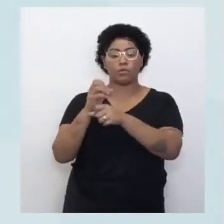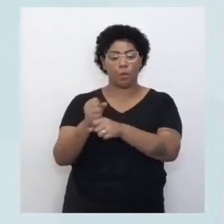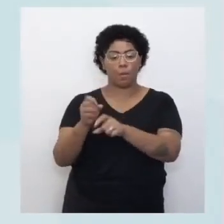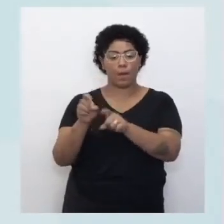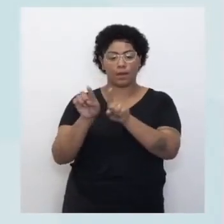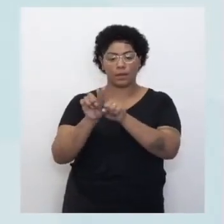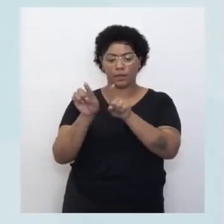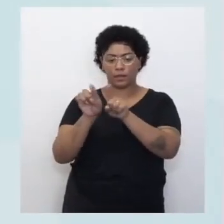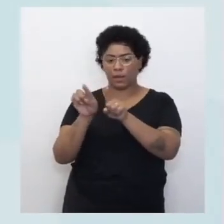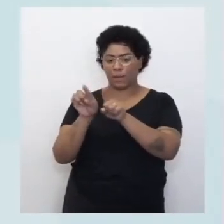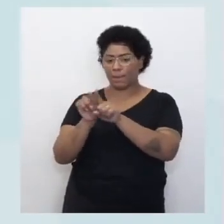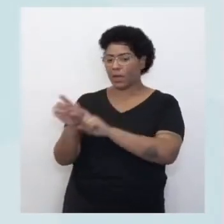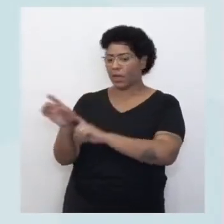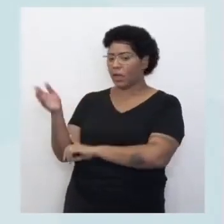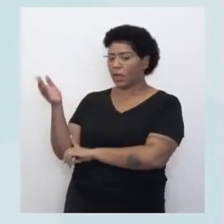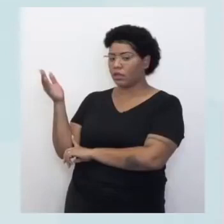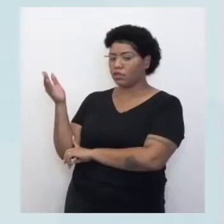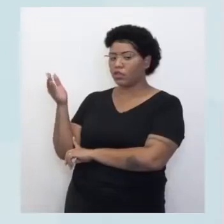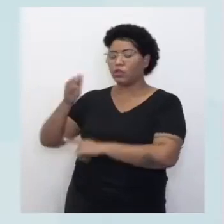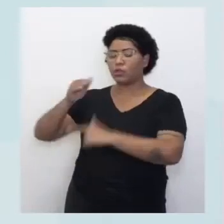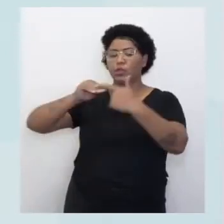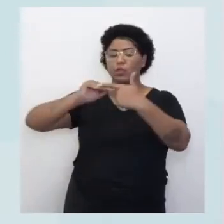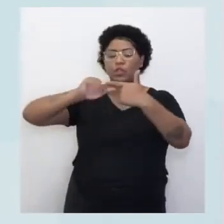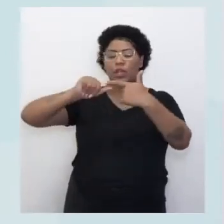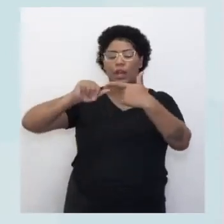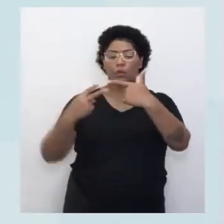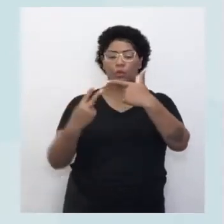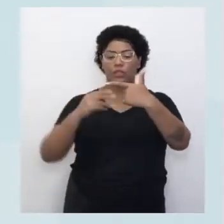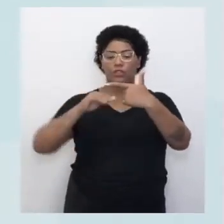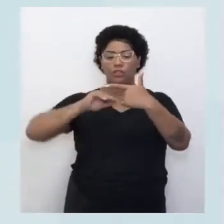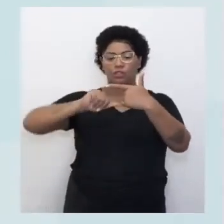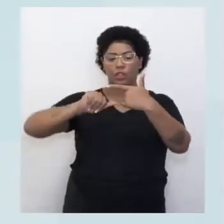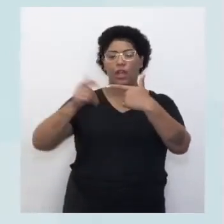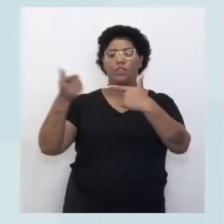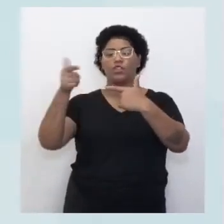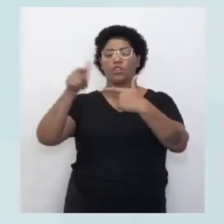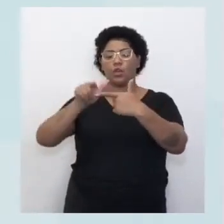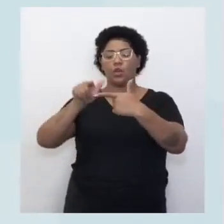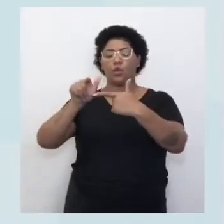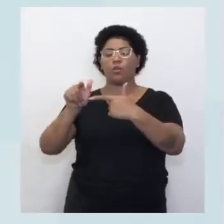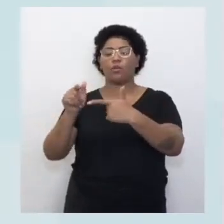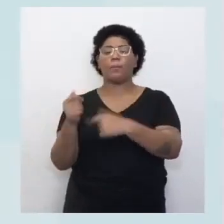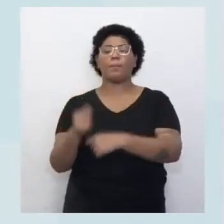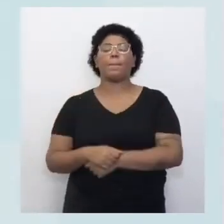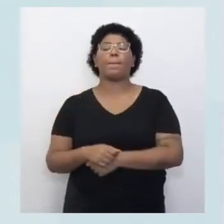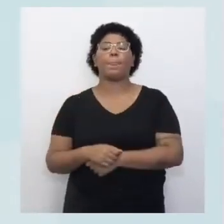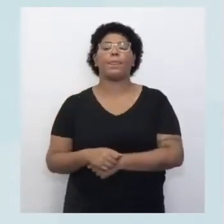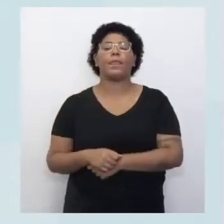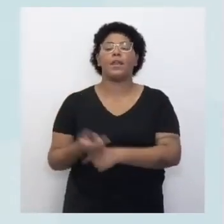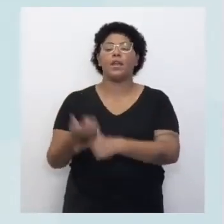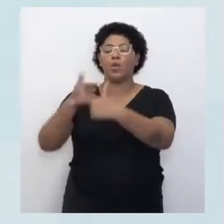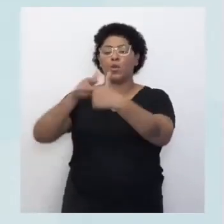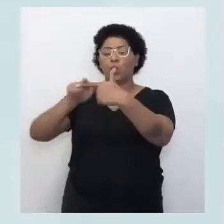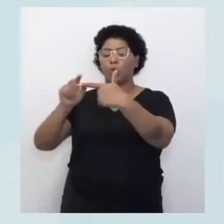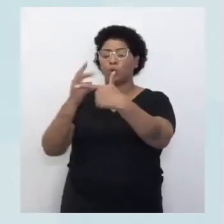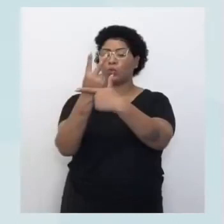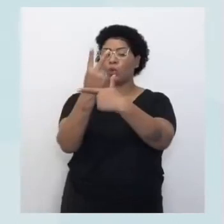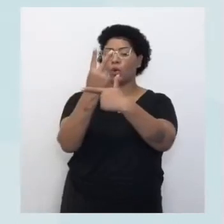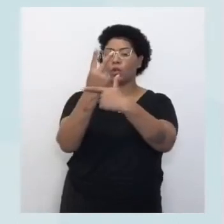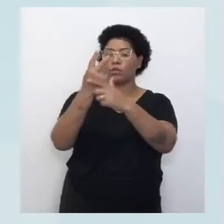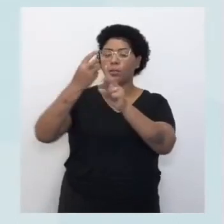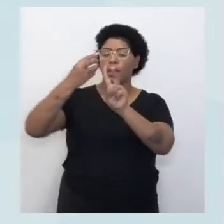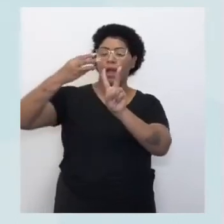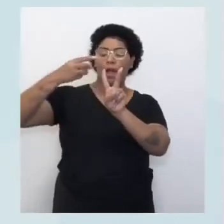com o radical, o numerador repete e o denominador vai sobrar apenas o